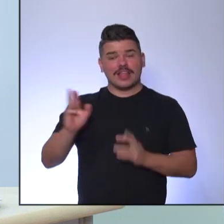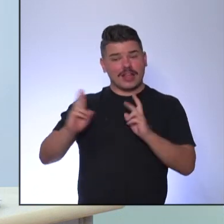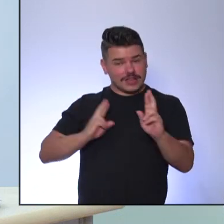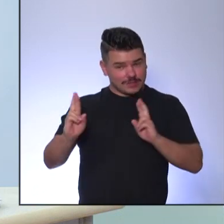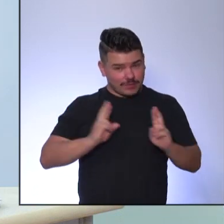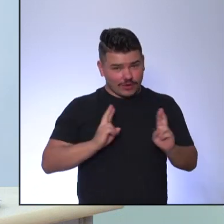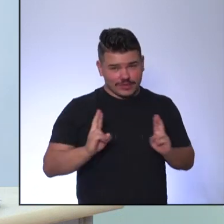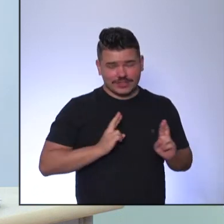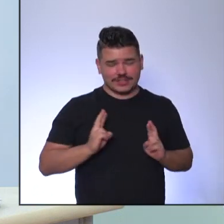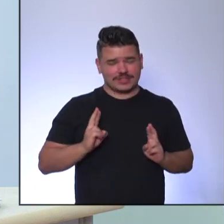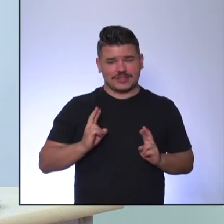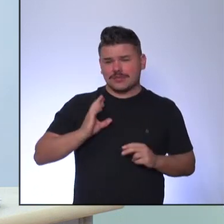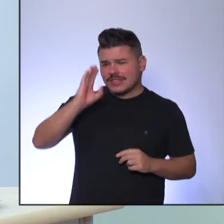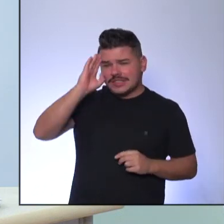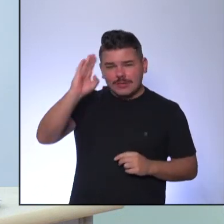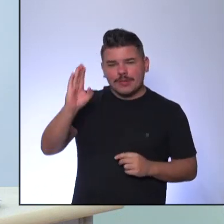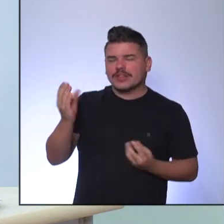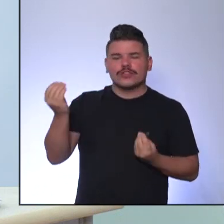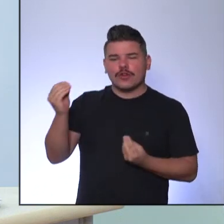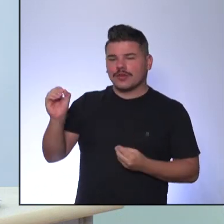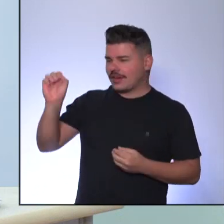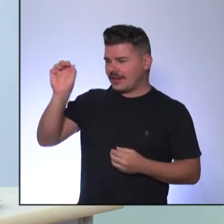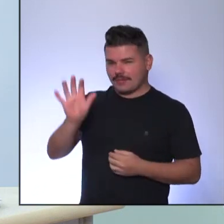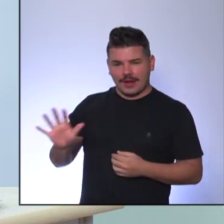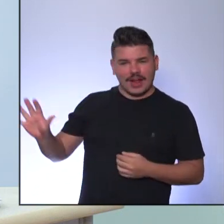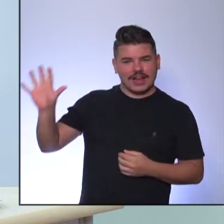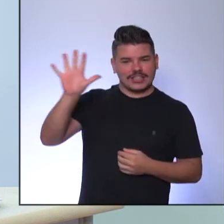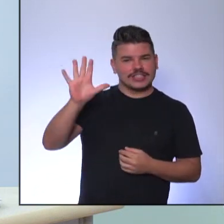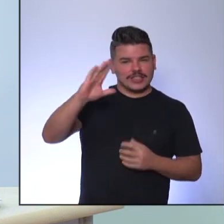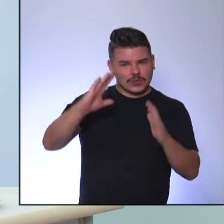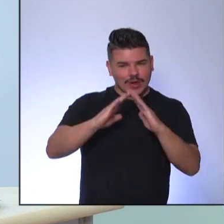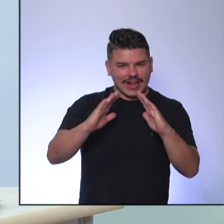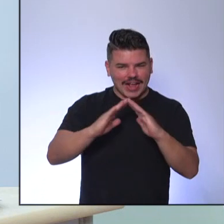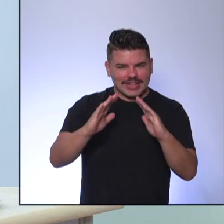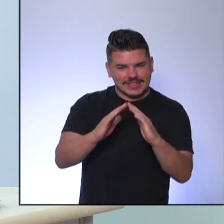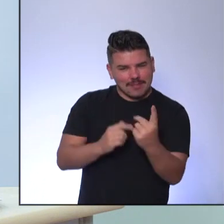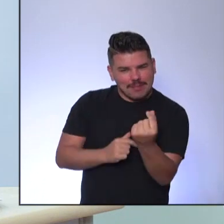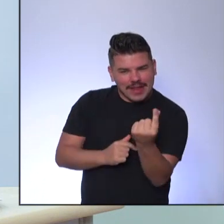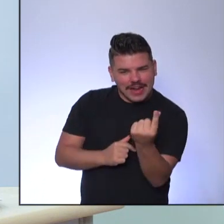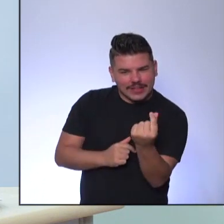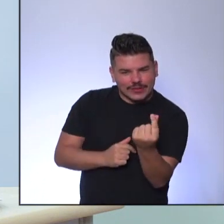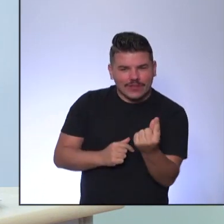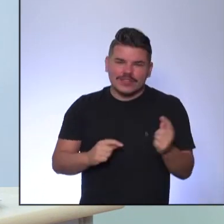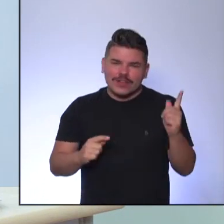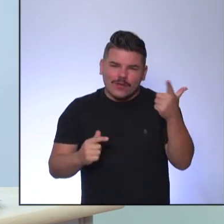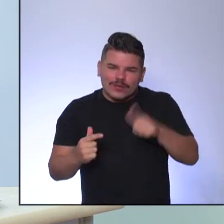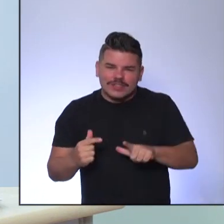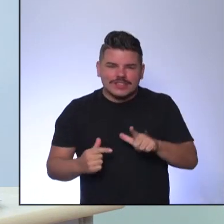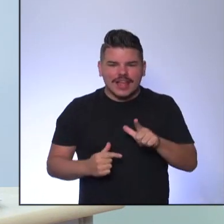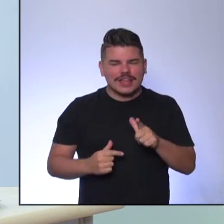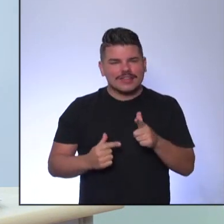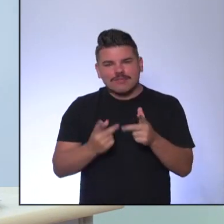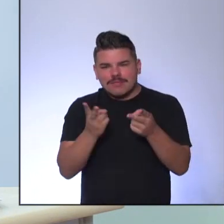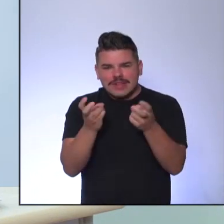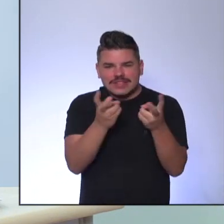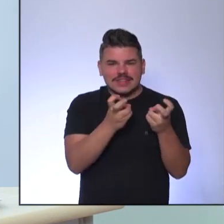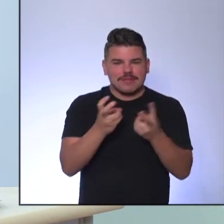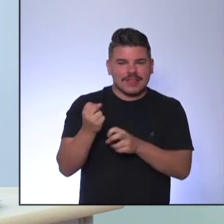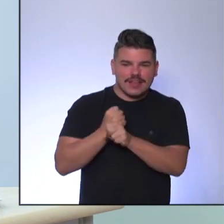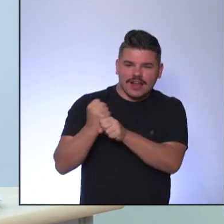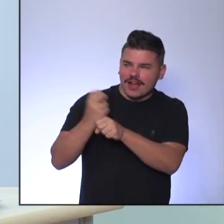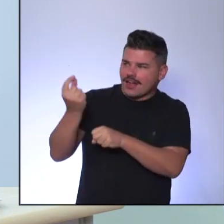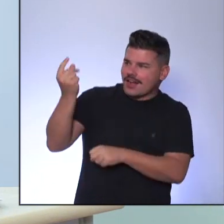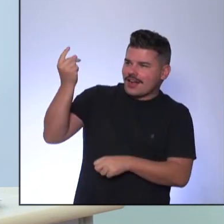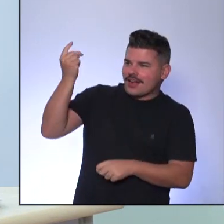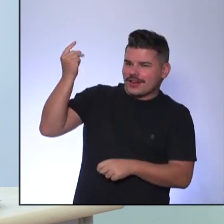de como na paisagem, né? Pode ser percebida coisas dessa época. Então,